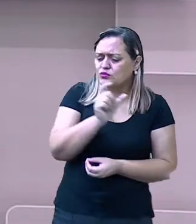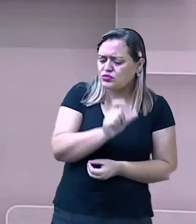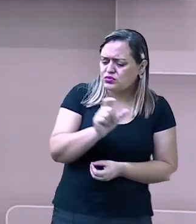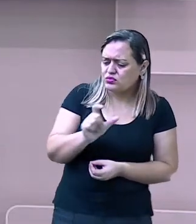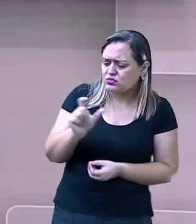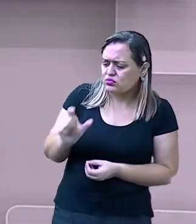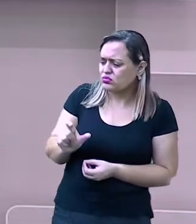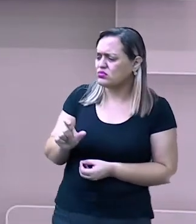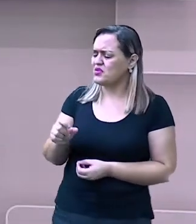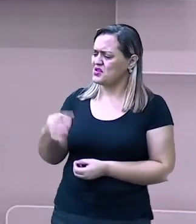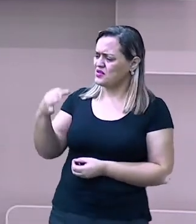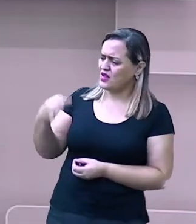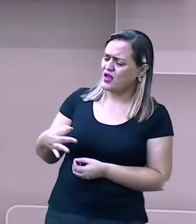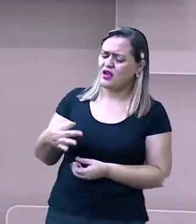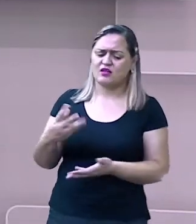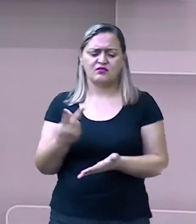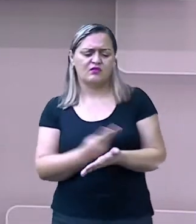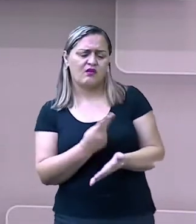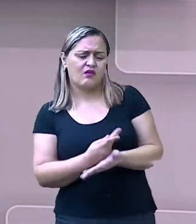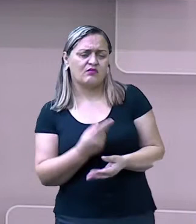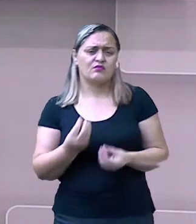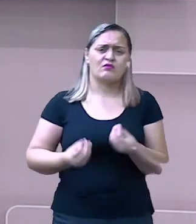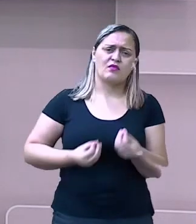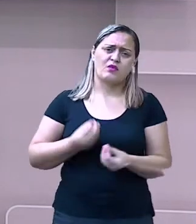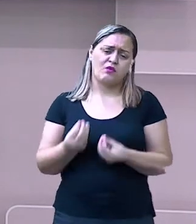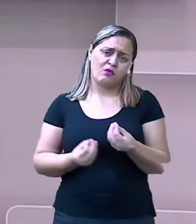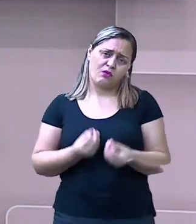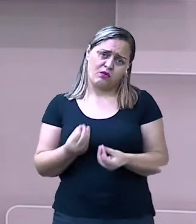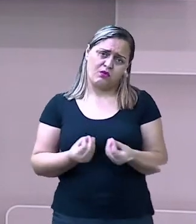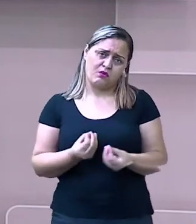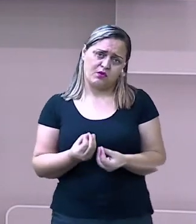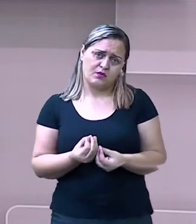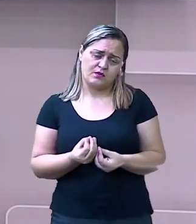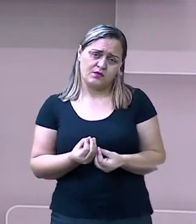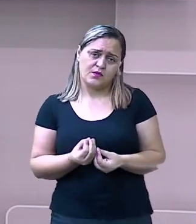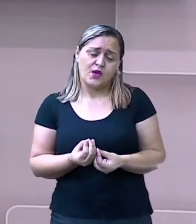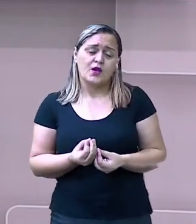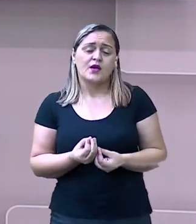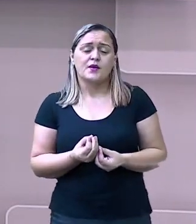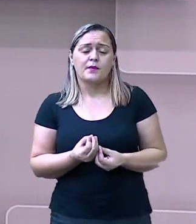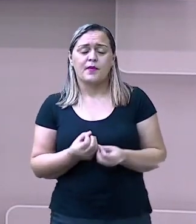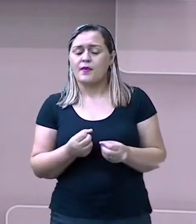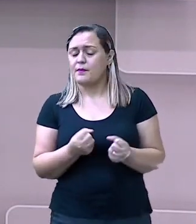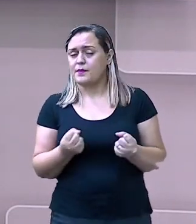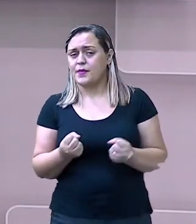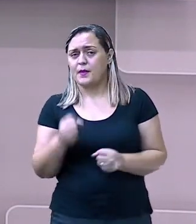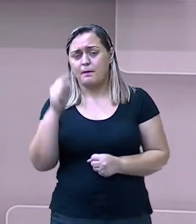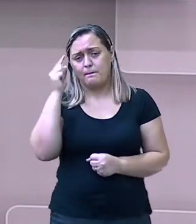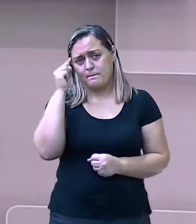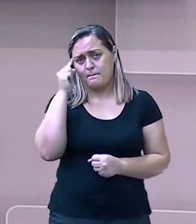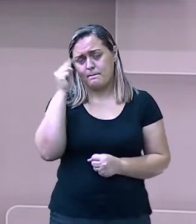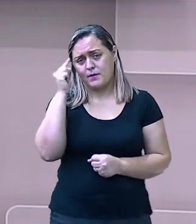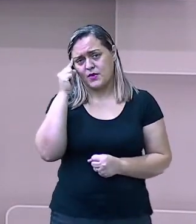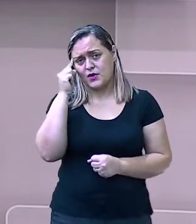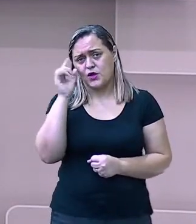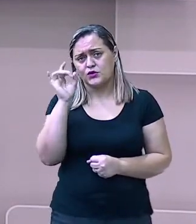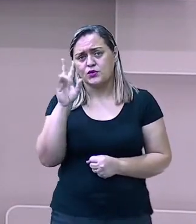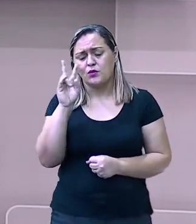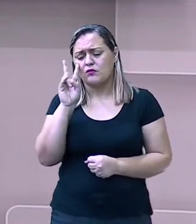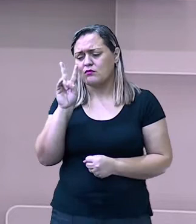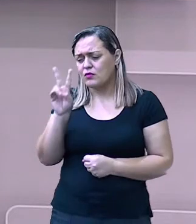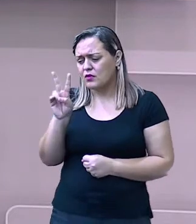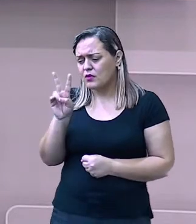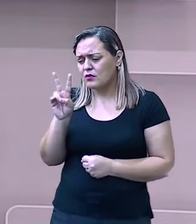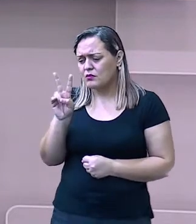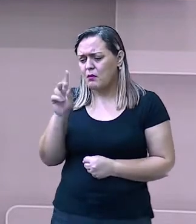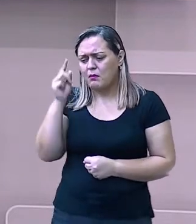muito fácil, é só você pegar essa palavra, a palavra que você quer separar em sílabas e falar ela pausadamente. Por exemplo,